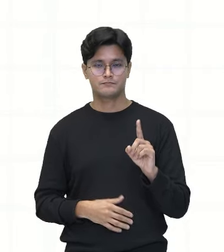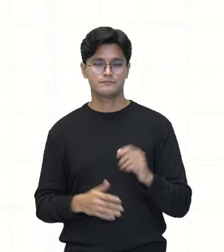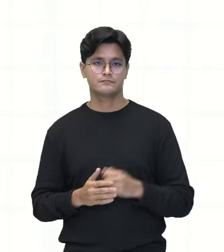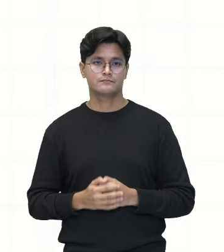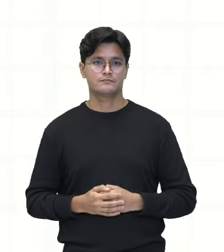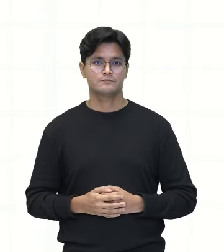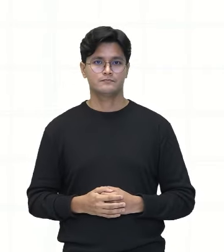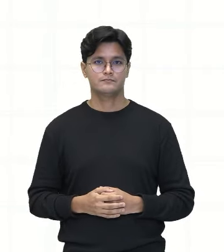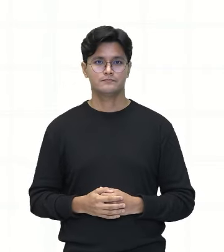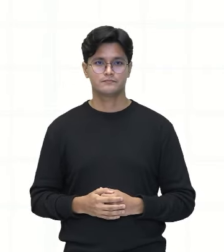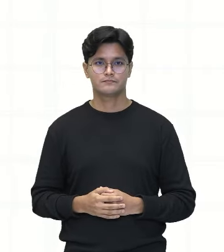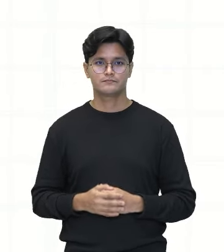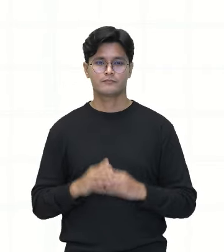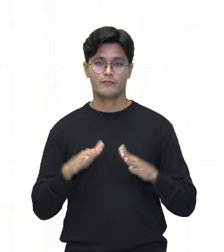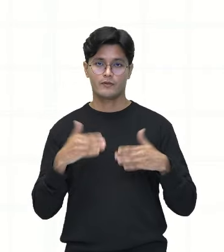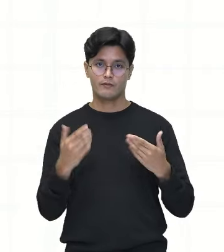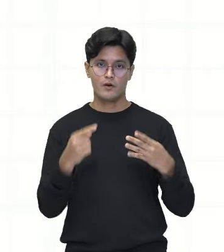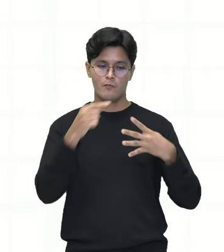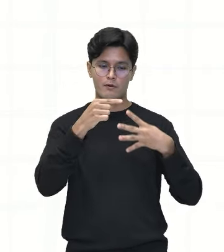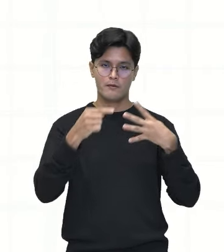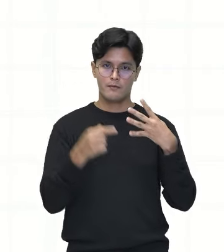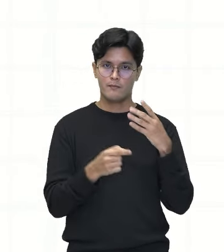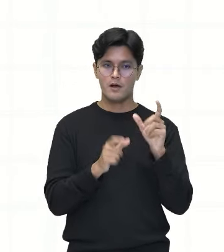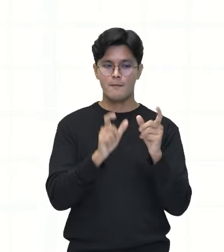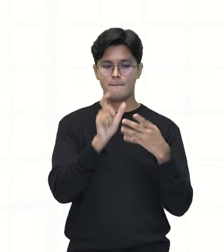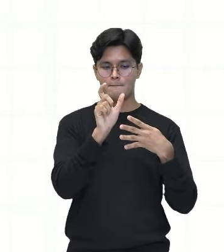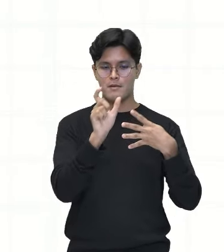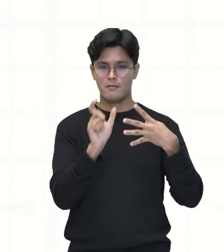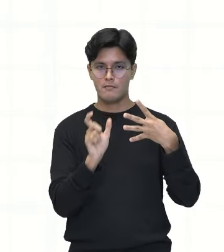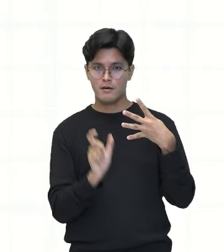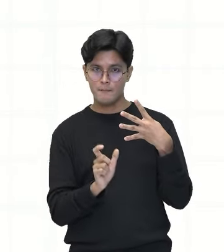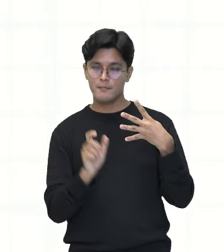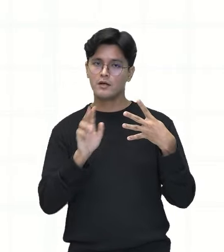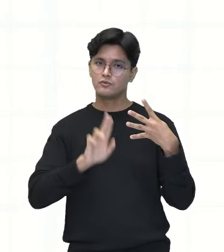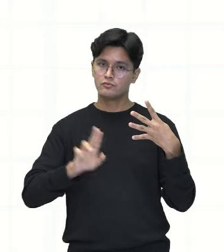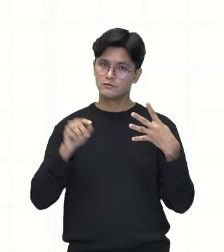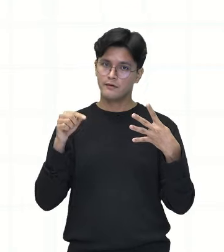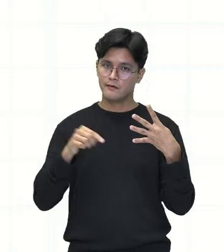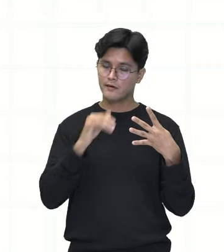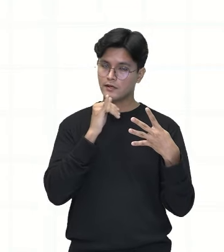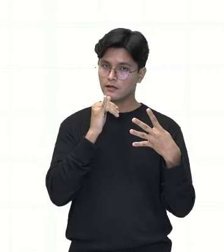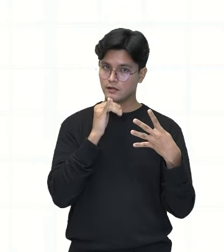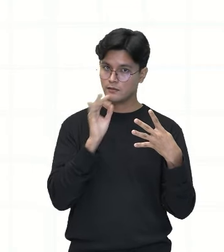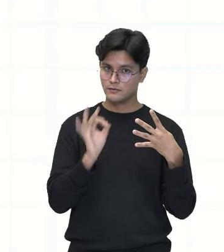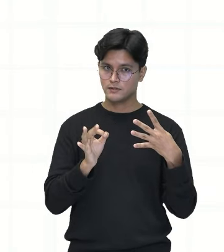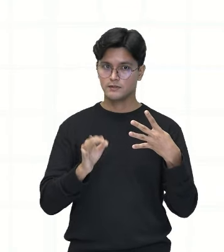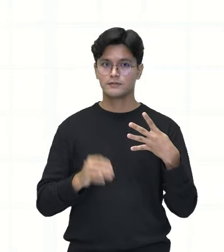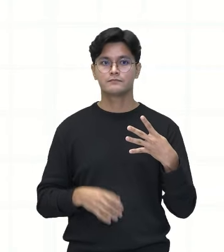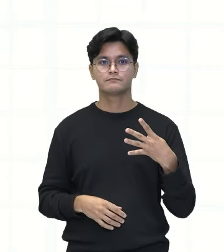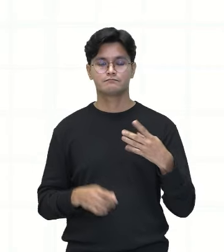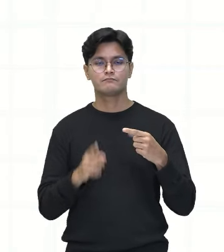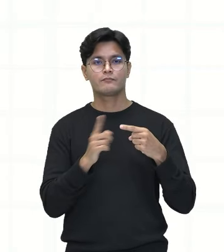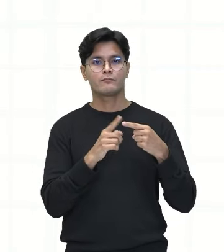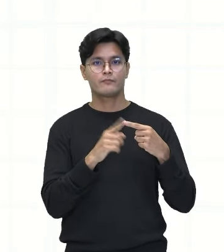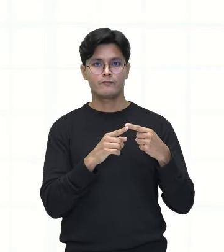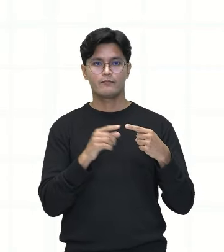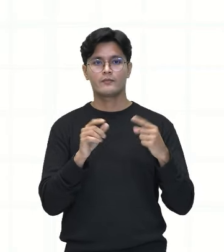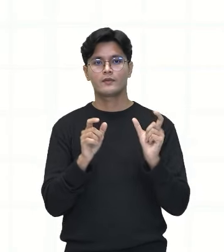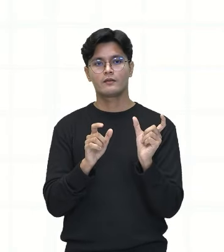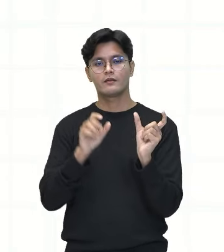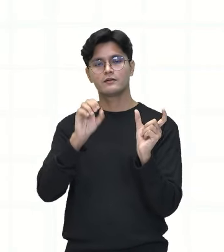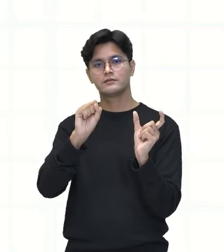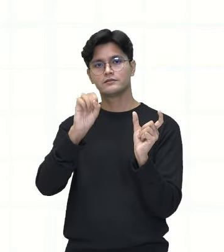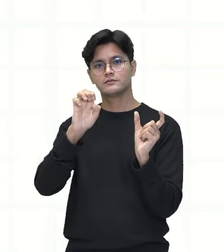as palavras que nós vamos utilizar aqui junto comigo. Vamos lá. Então, a primeira, semi, é o